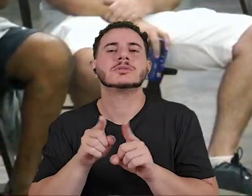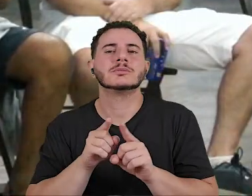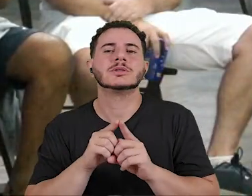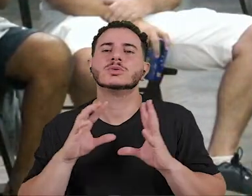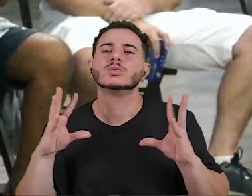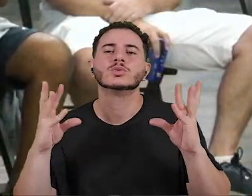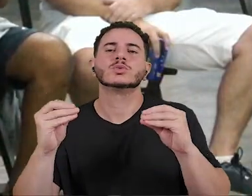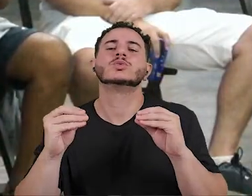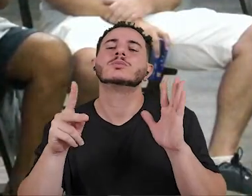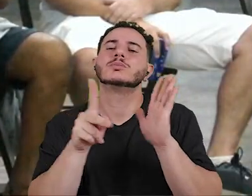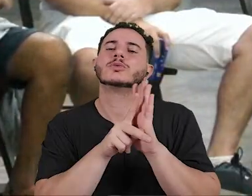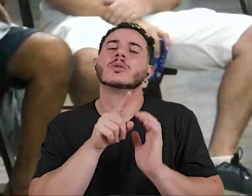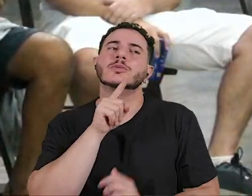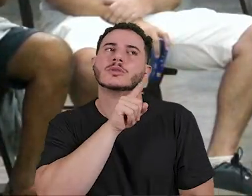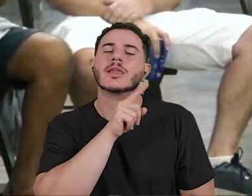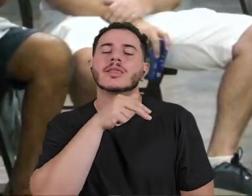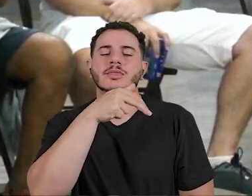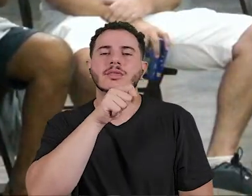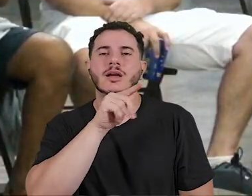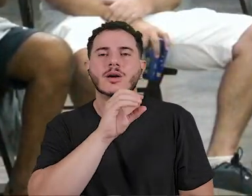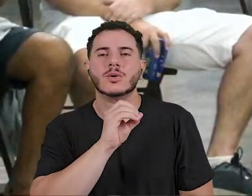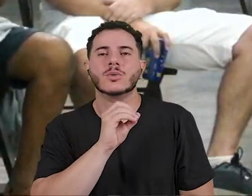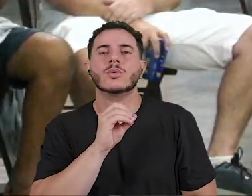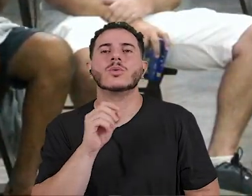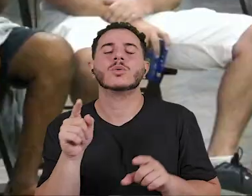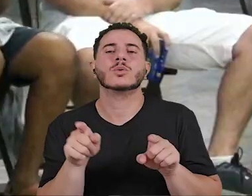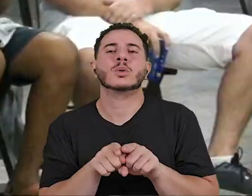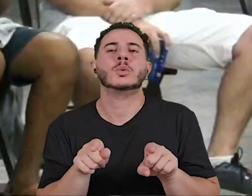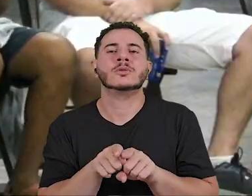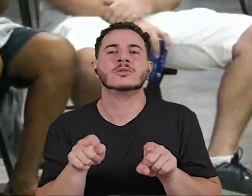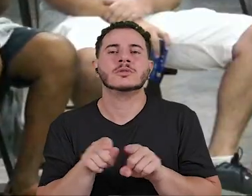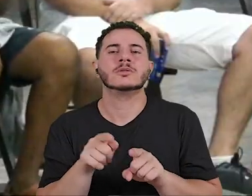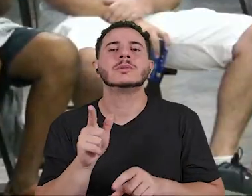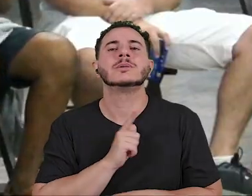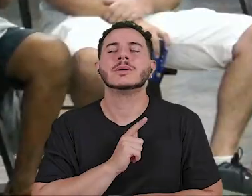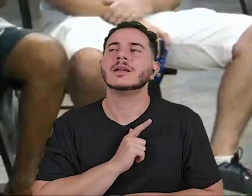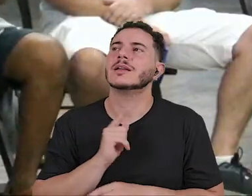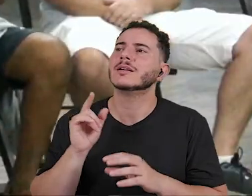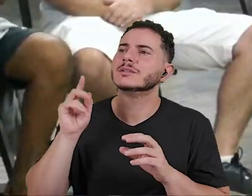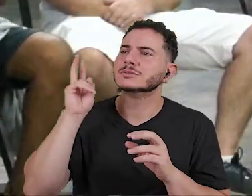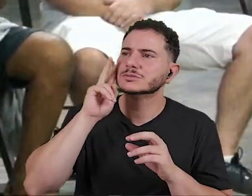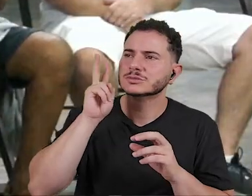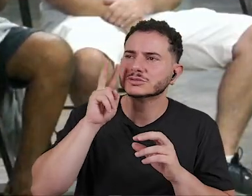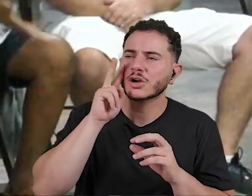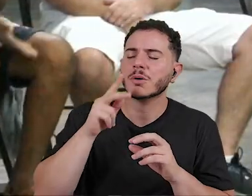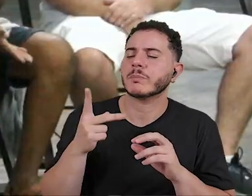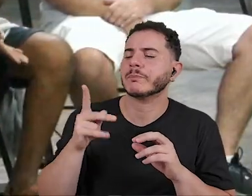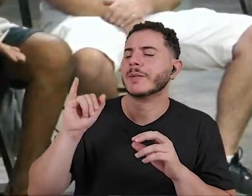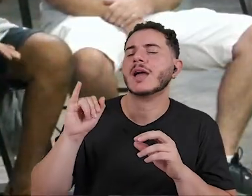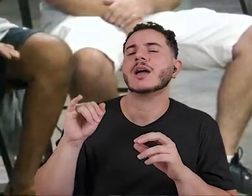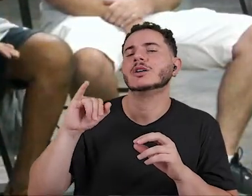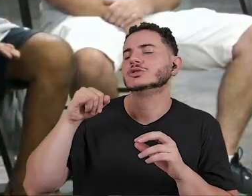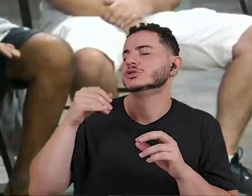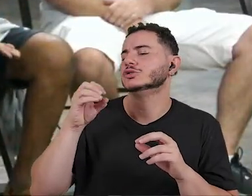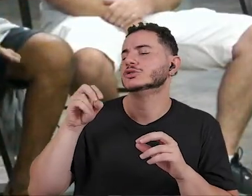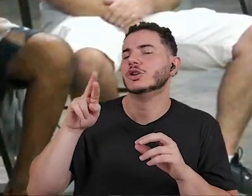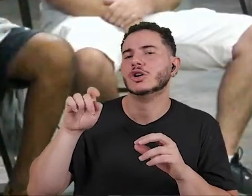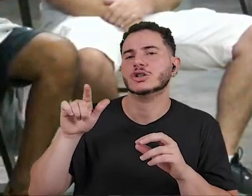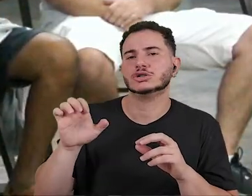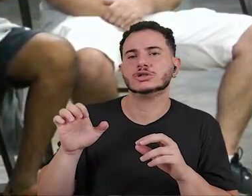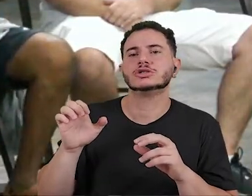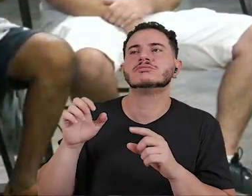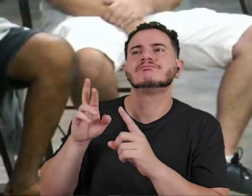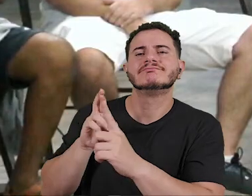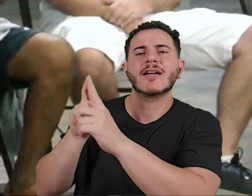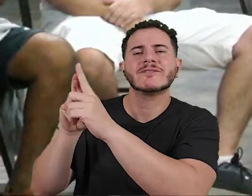na Nação Nagô, meu pai Jorge, que cuida da nação de Mestre Walter, é Nação Nagô. Então, quer dizer,